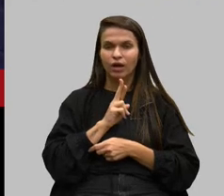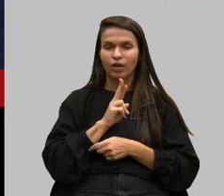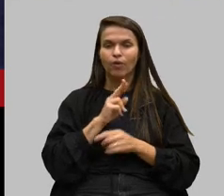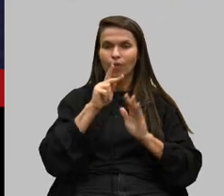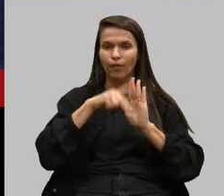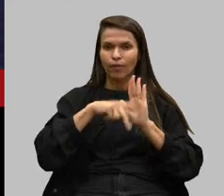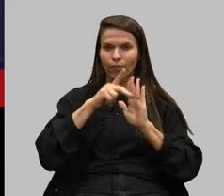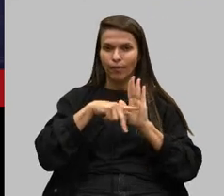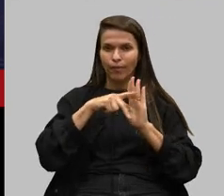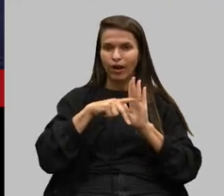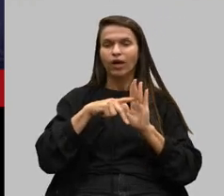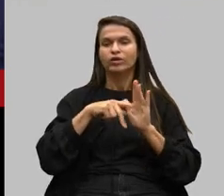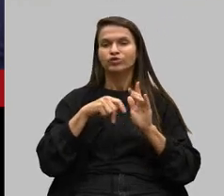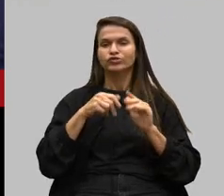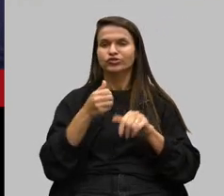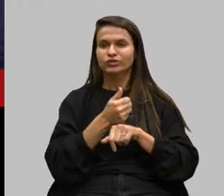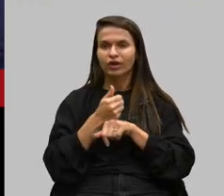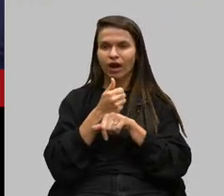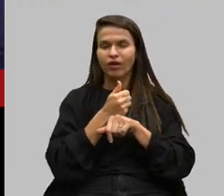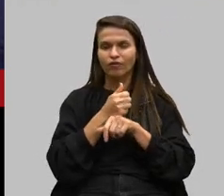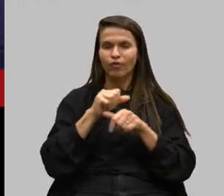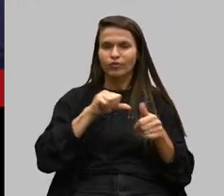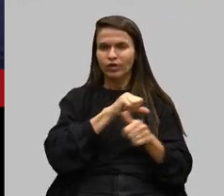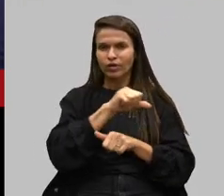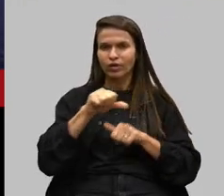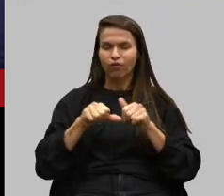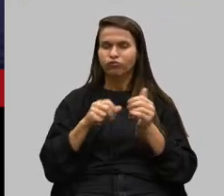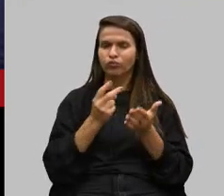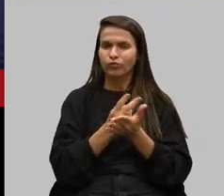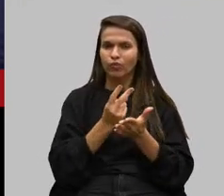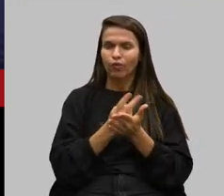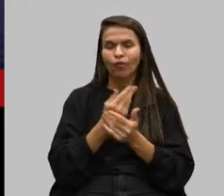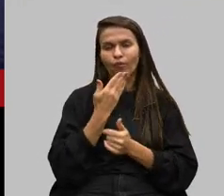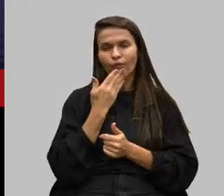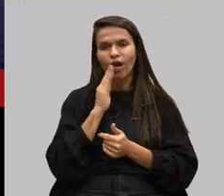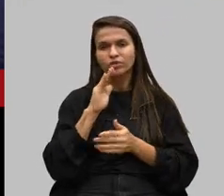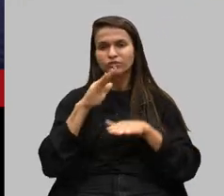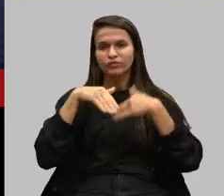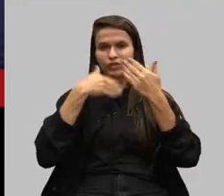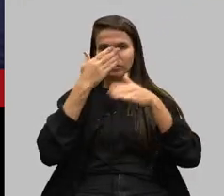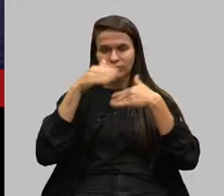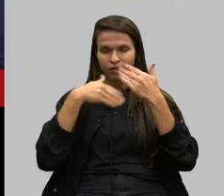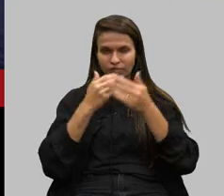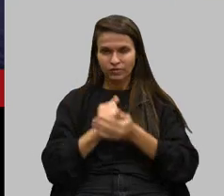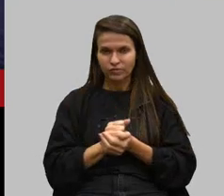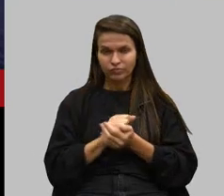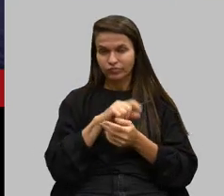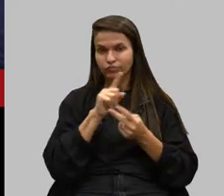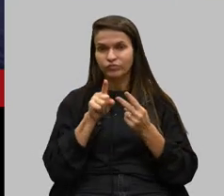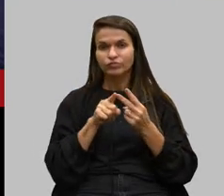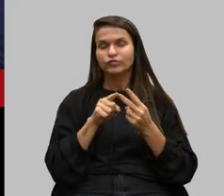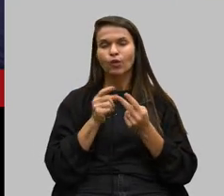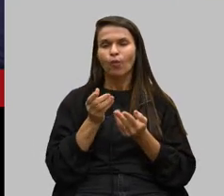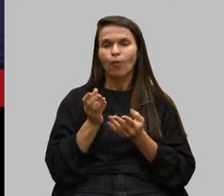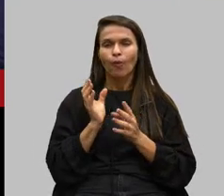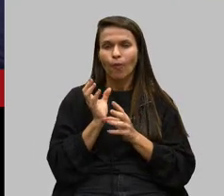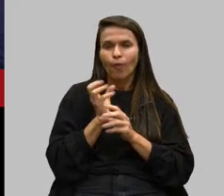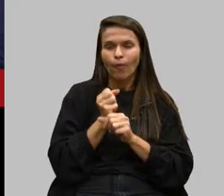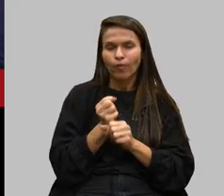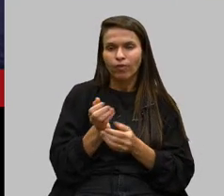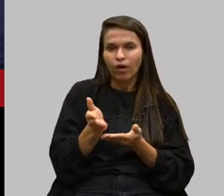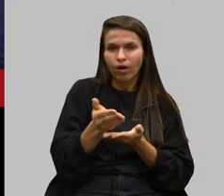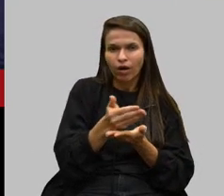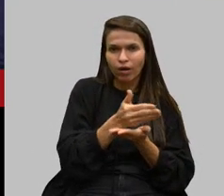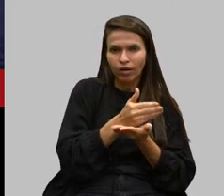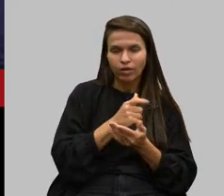cargos e carreiras foi alterado ou permanece vigente Quais foram os avanços qual quantitativo de servidores efetivos hoje